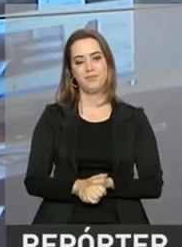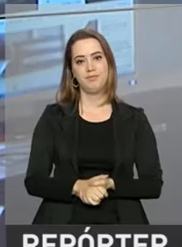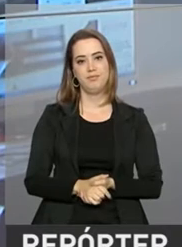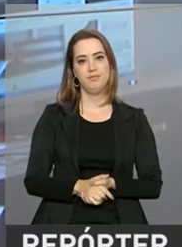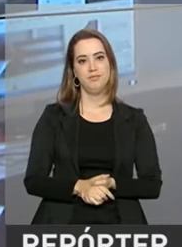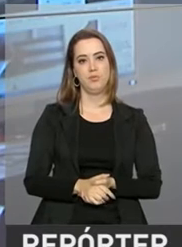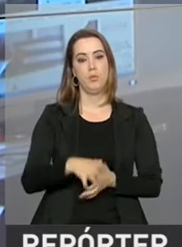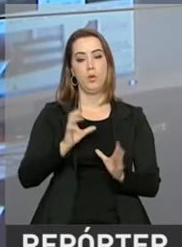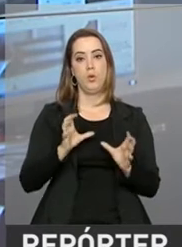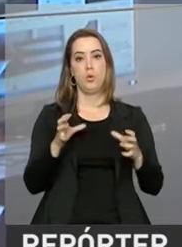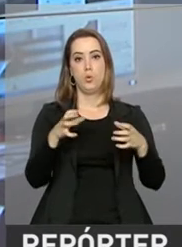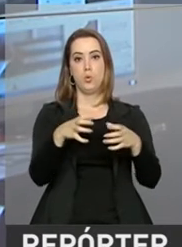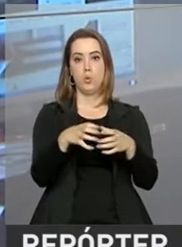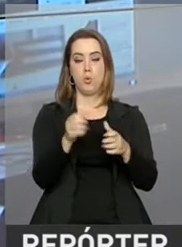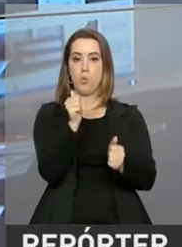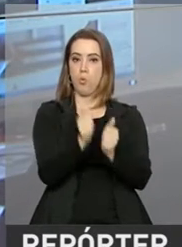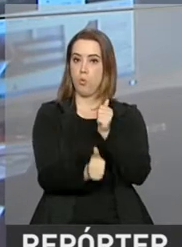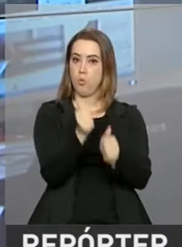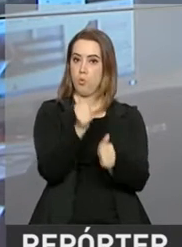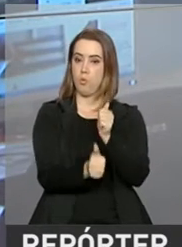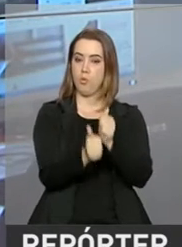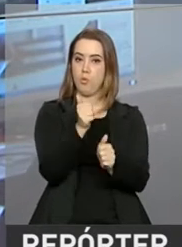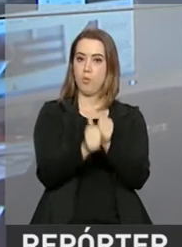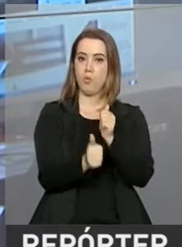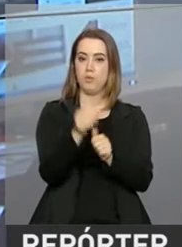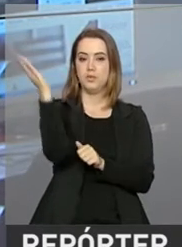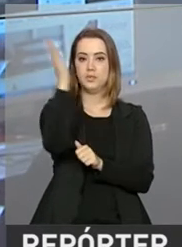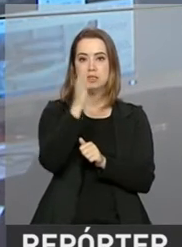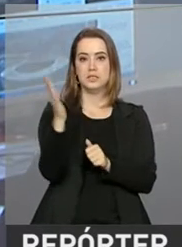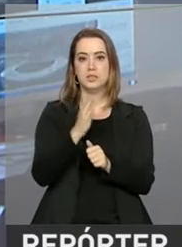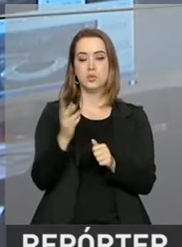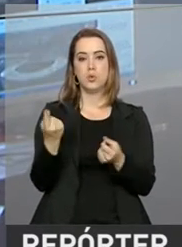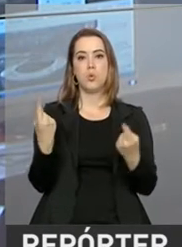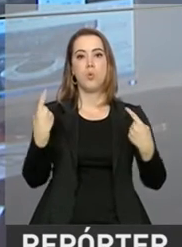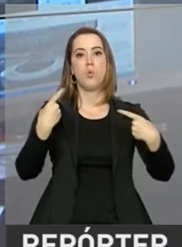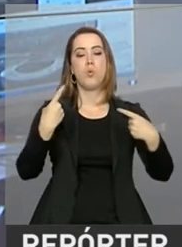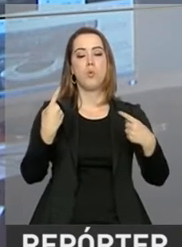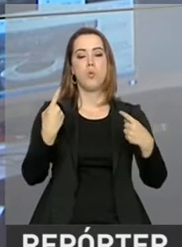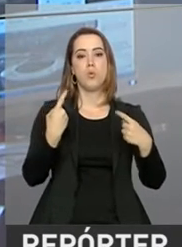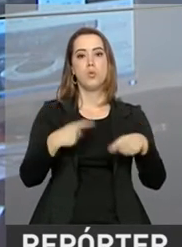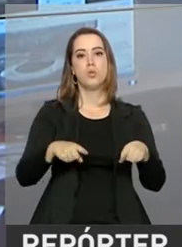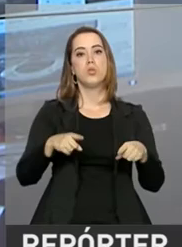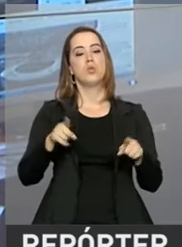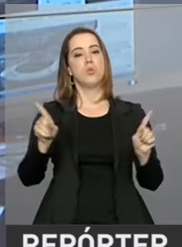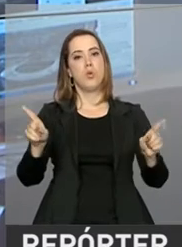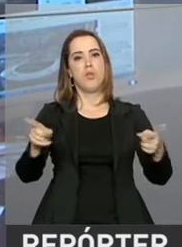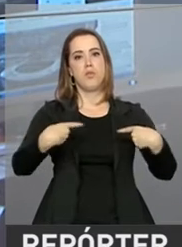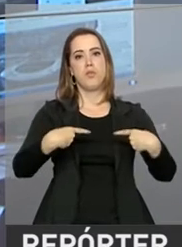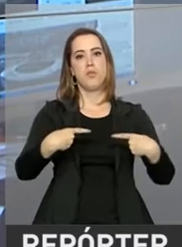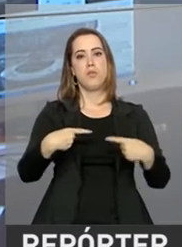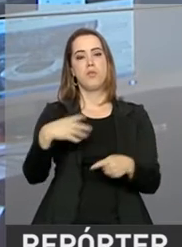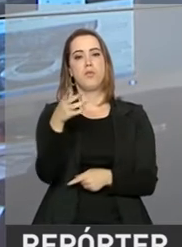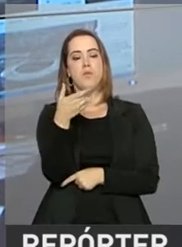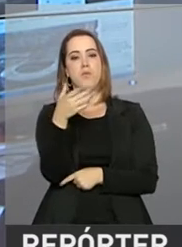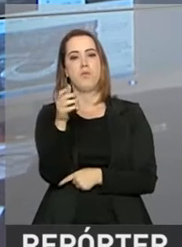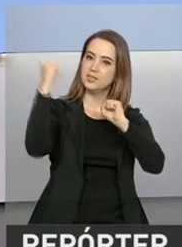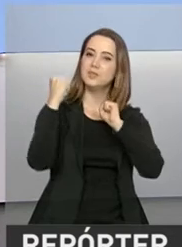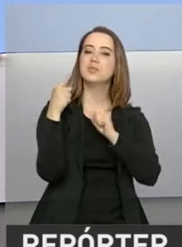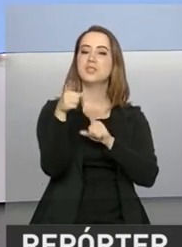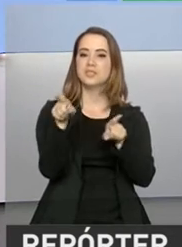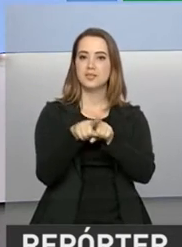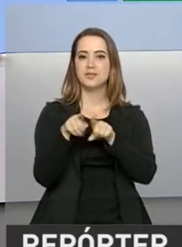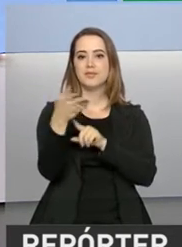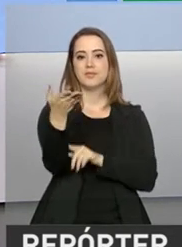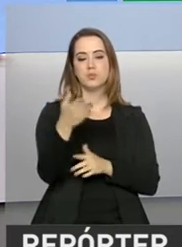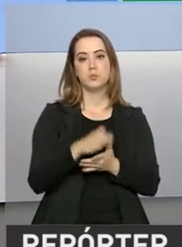seleção brasileira de futebol vai disputar a medalha de ouro contra os alemães neste sábado. É a 4ª vez que o Brasil chega a uma final.